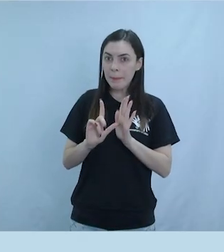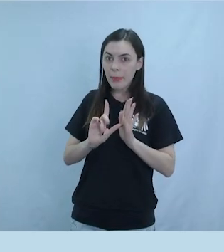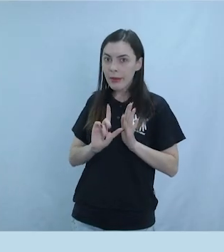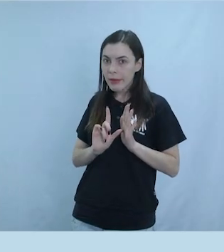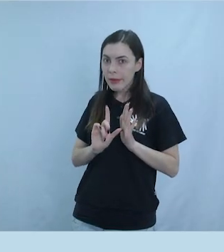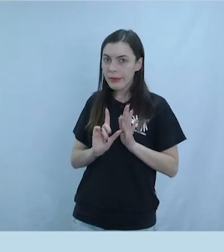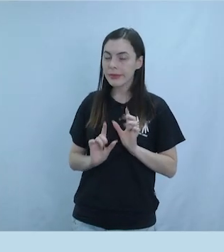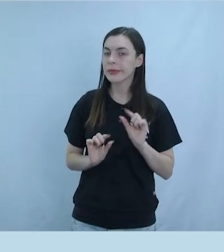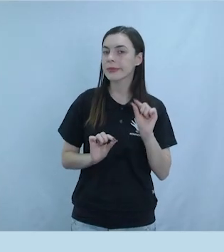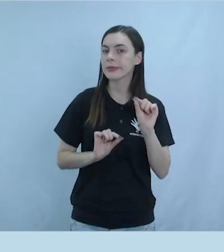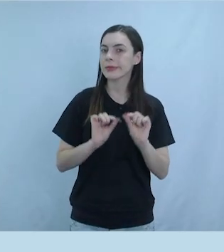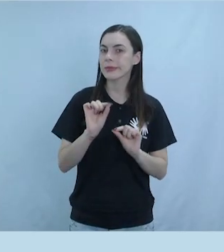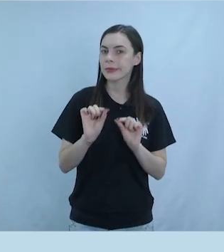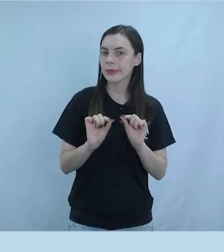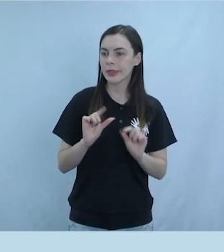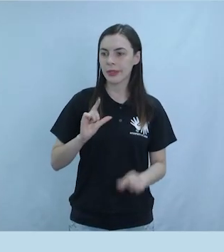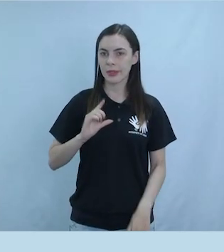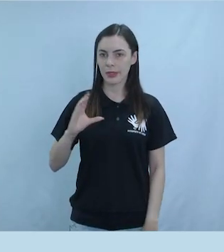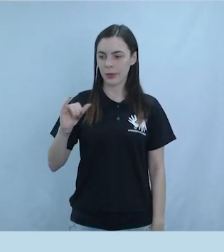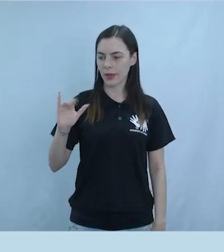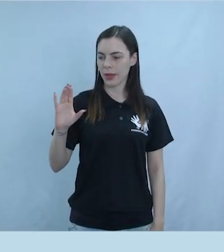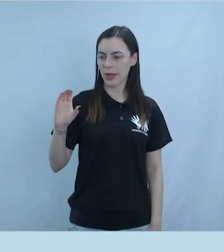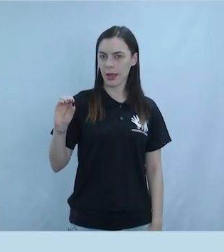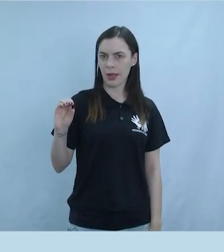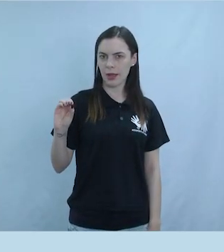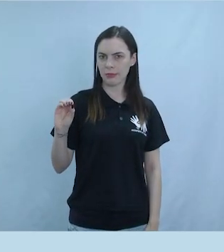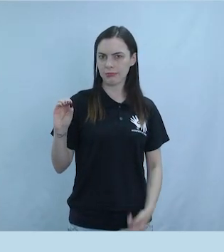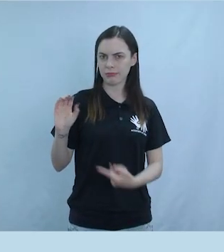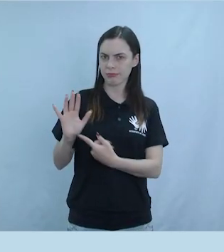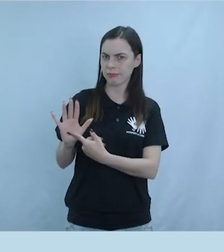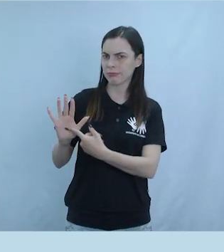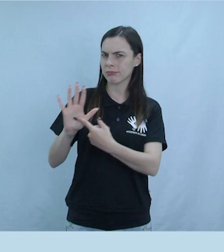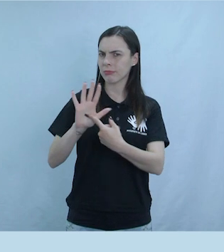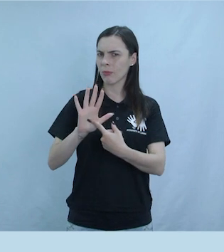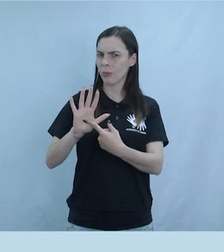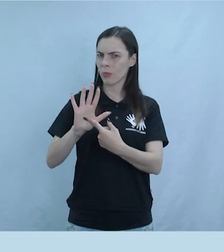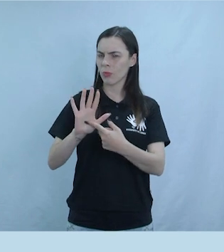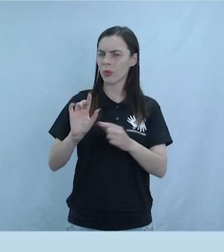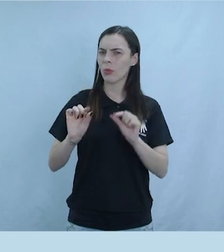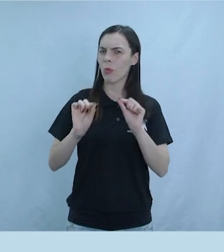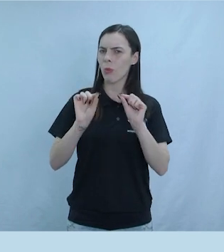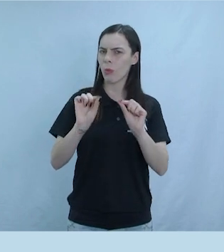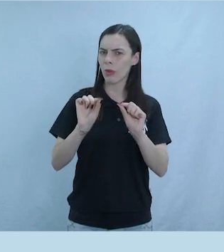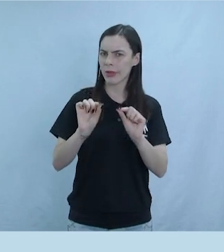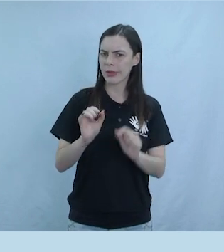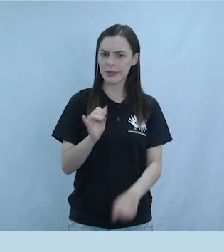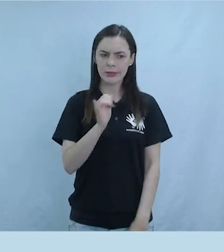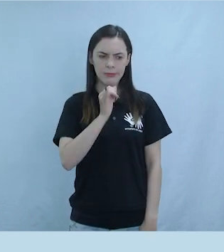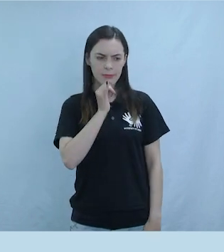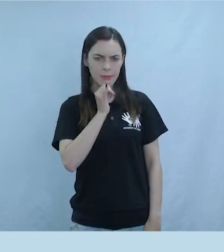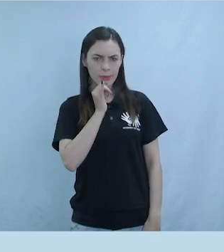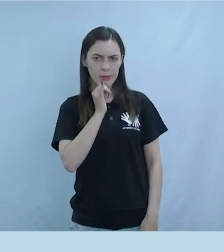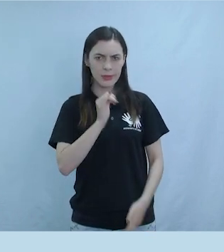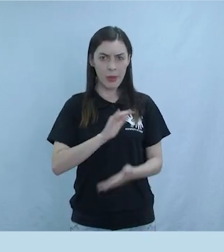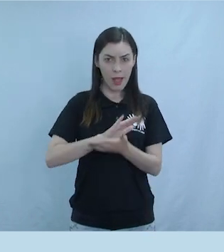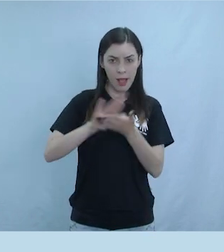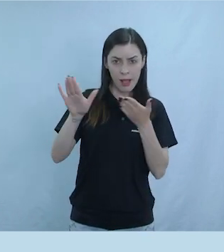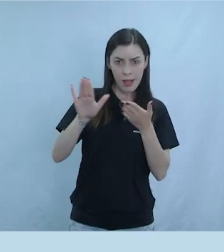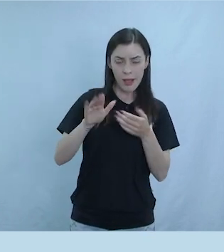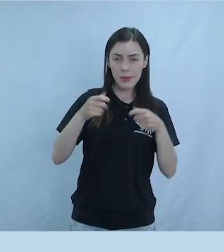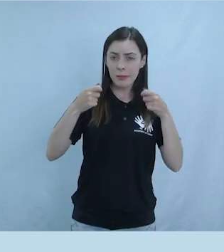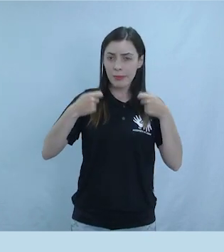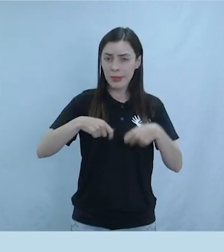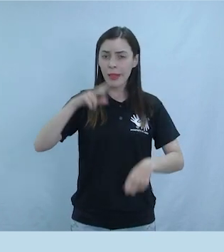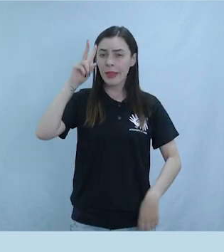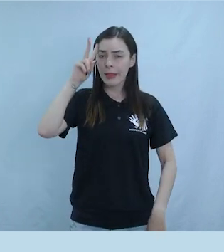que antes de nós irmos embora, o Caio traz a mensagem para nós que se nós formos sair,